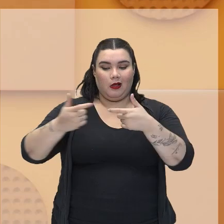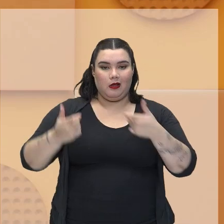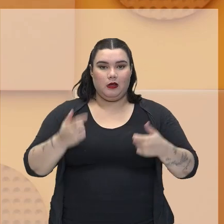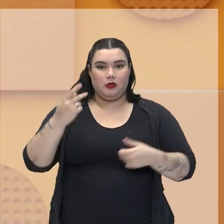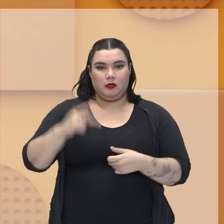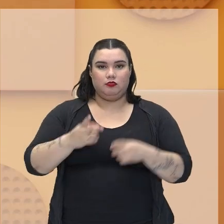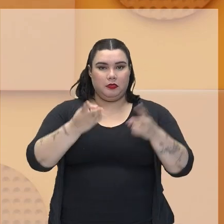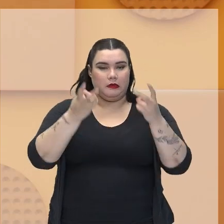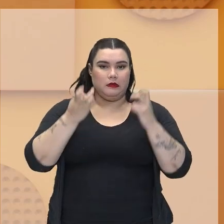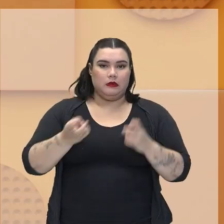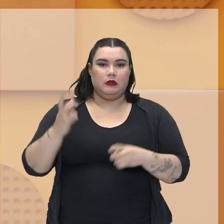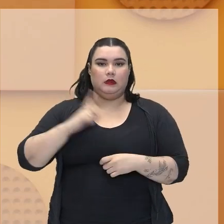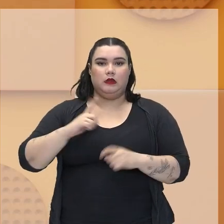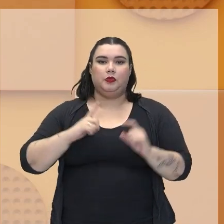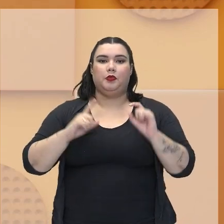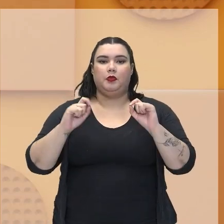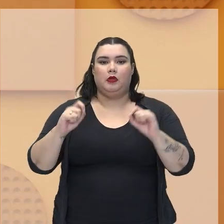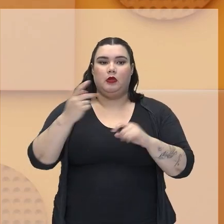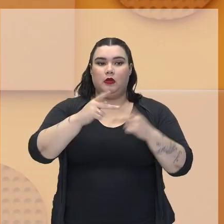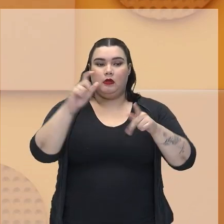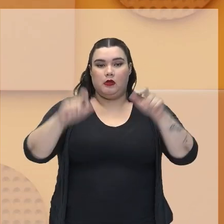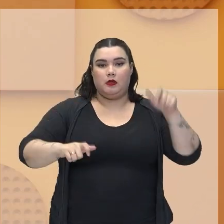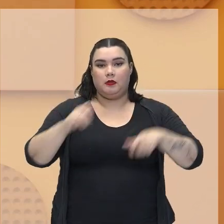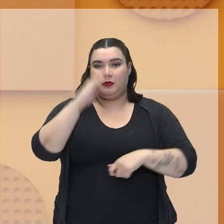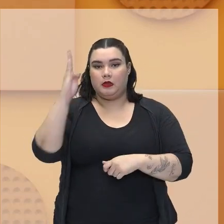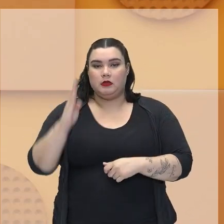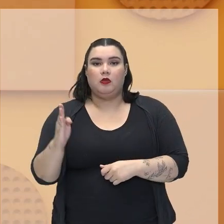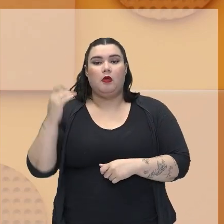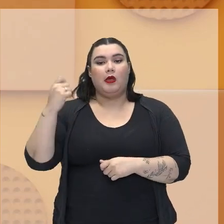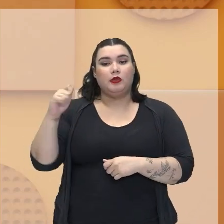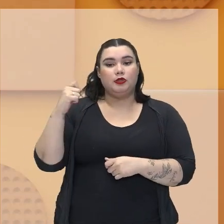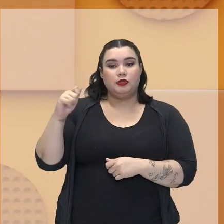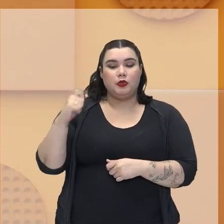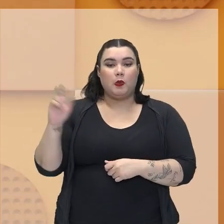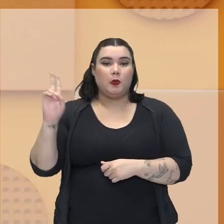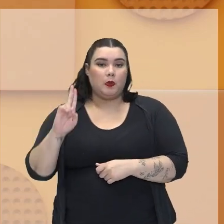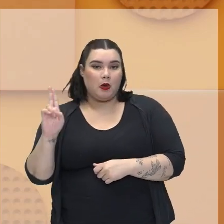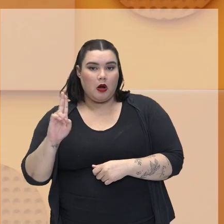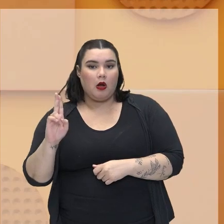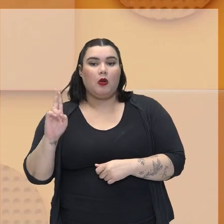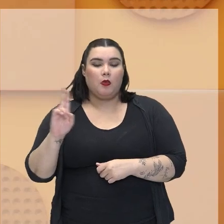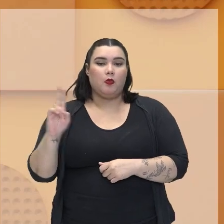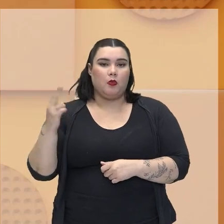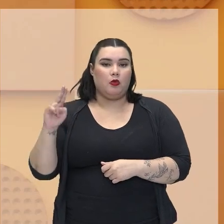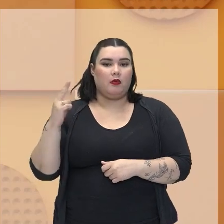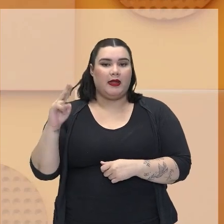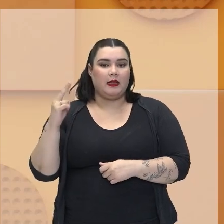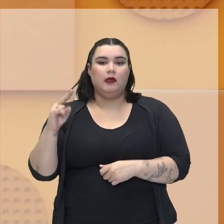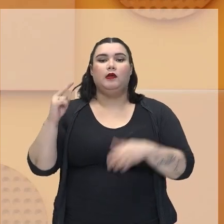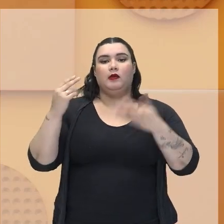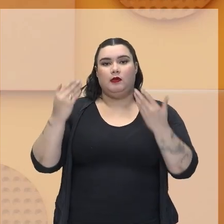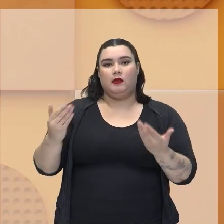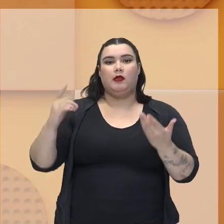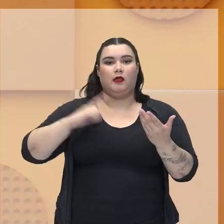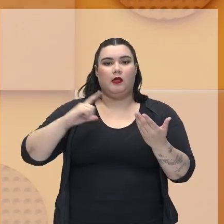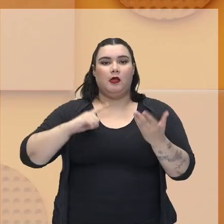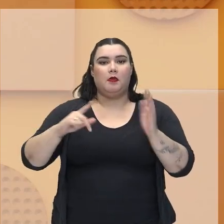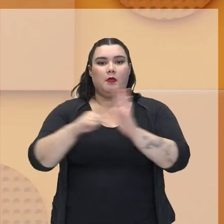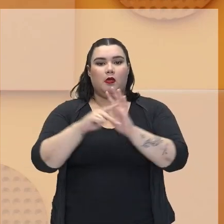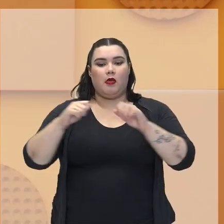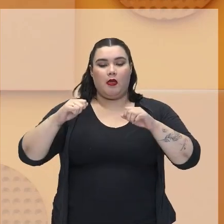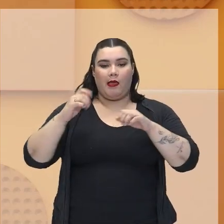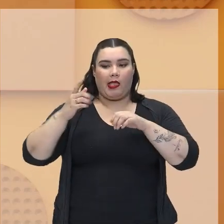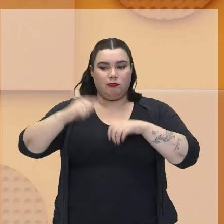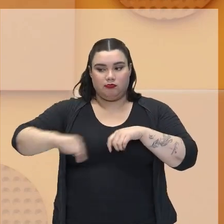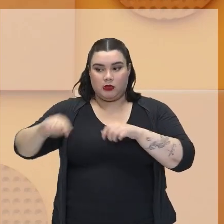foi vencida pelos brasileiros, argentinos e uruguaios, visto que eles conseguiram invadir o território